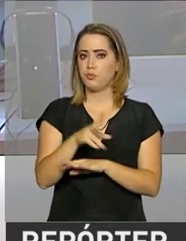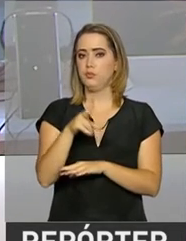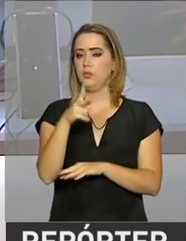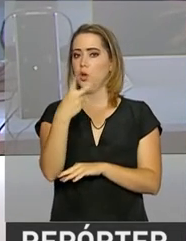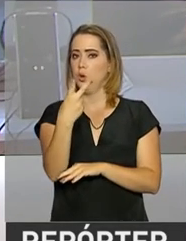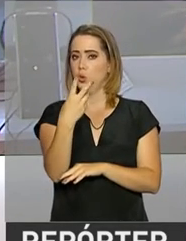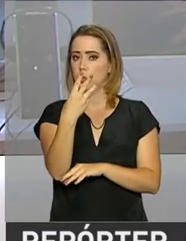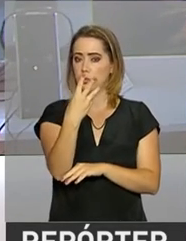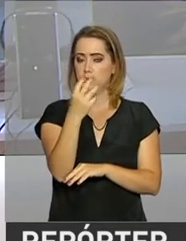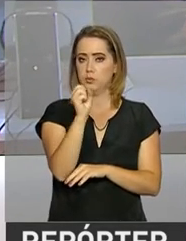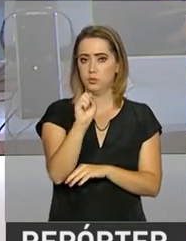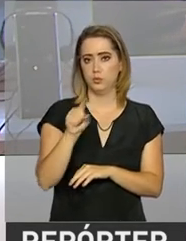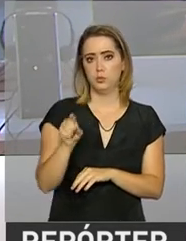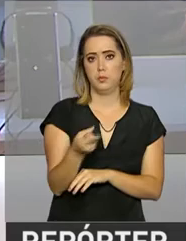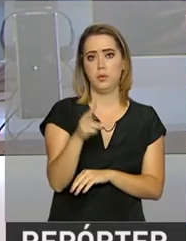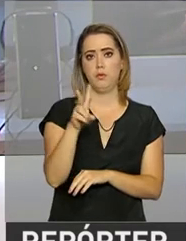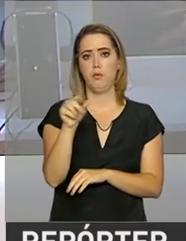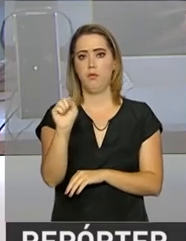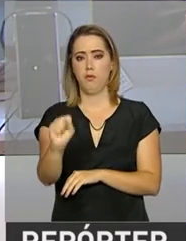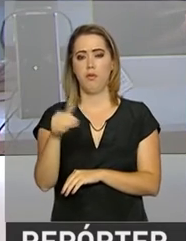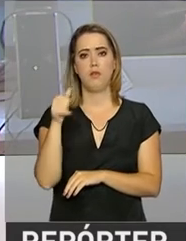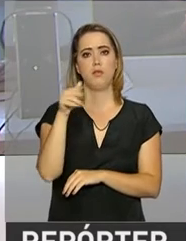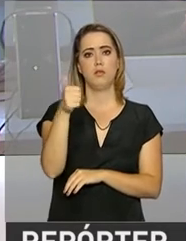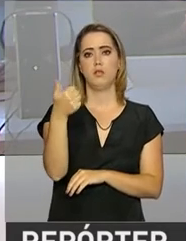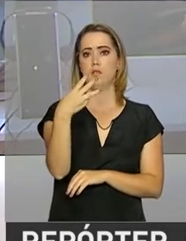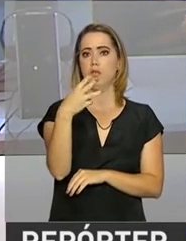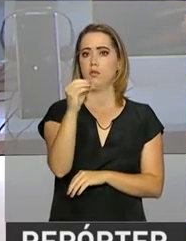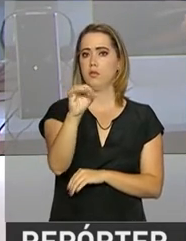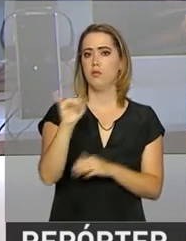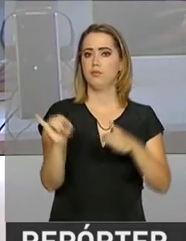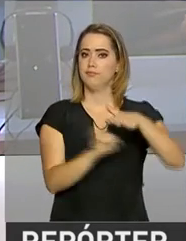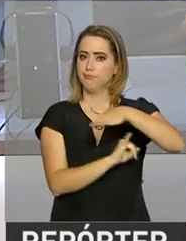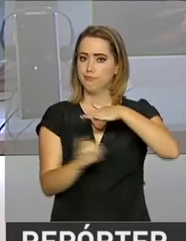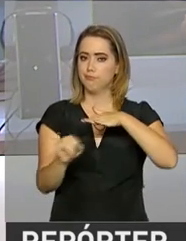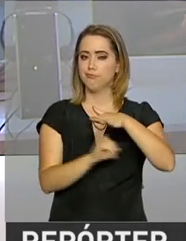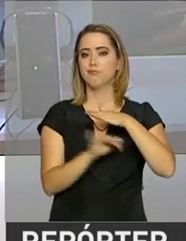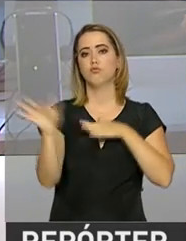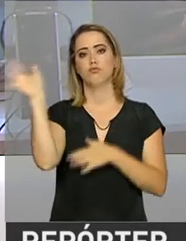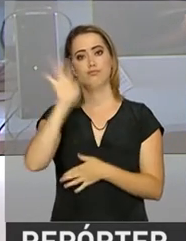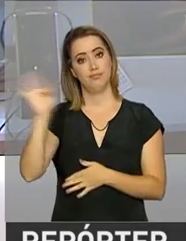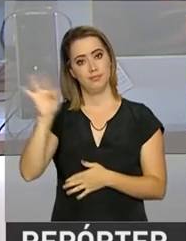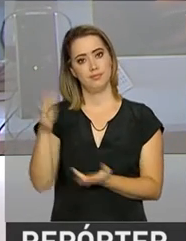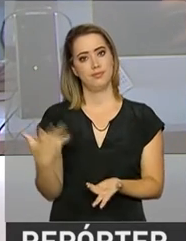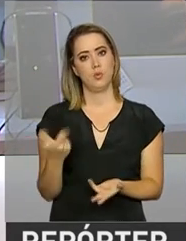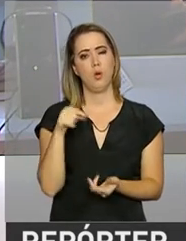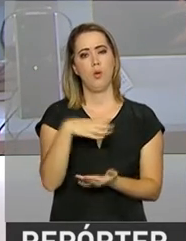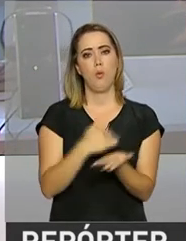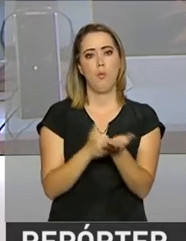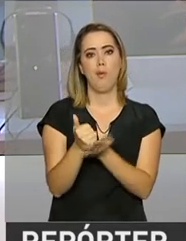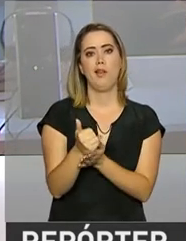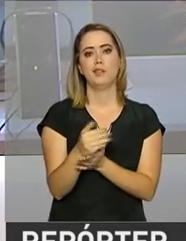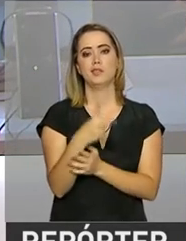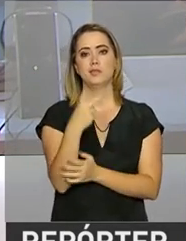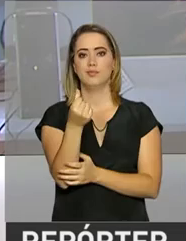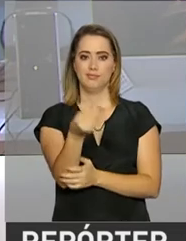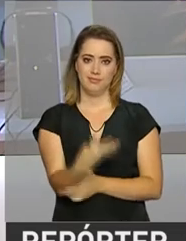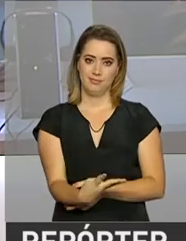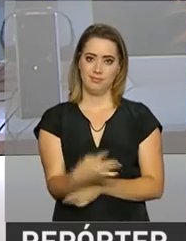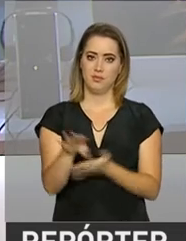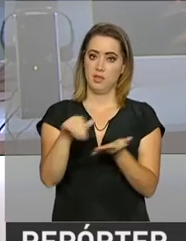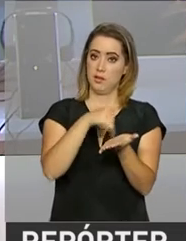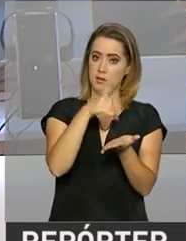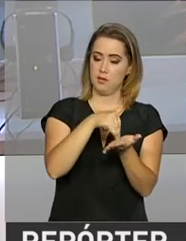238 mil vagas em mais de 60 instituições de ensino superior é que começam no próximo dia 24